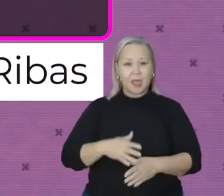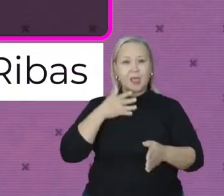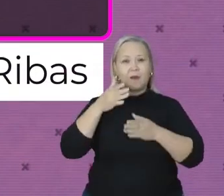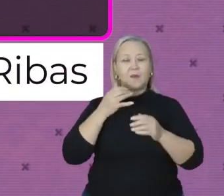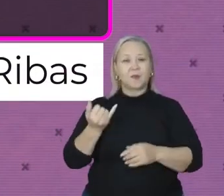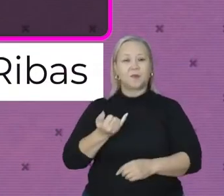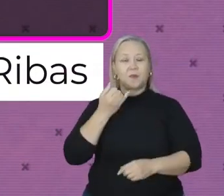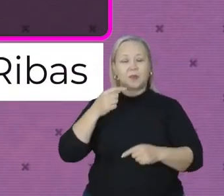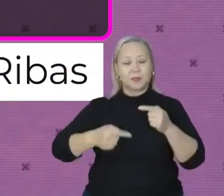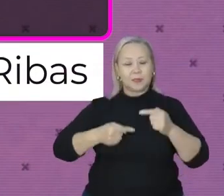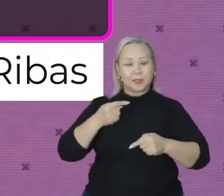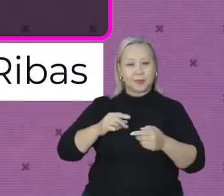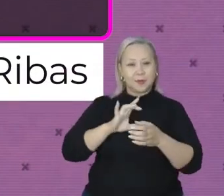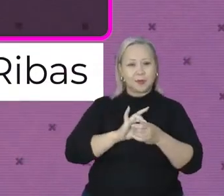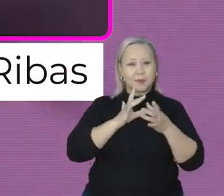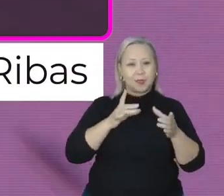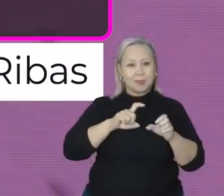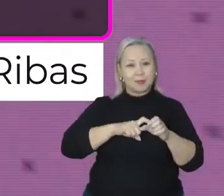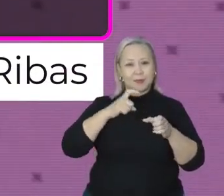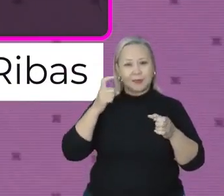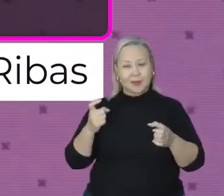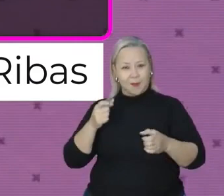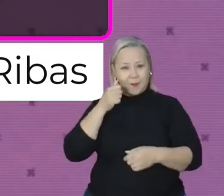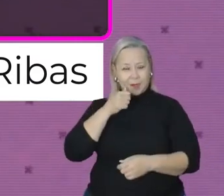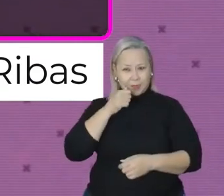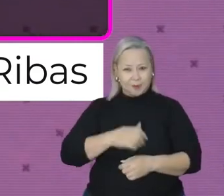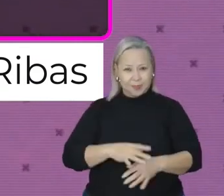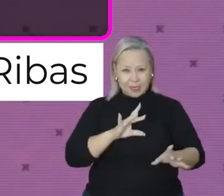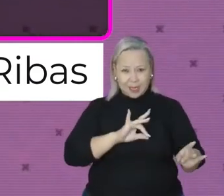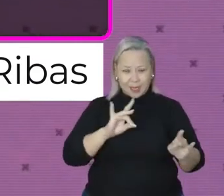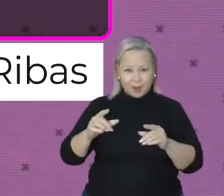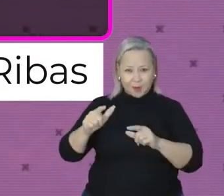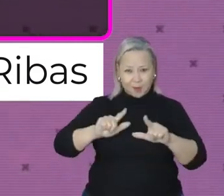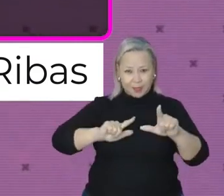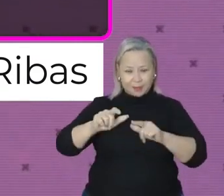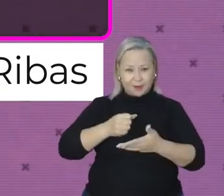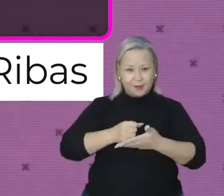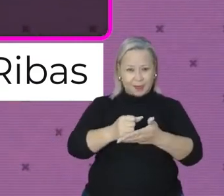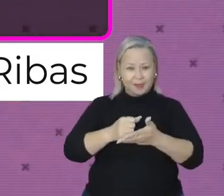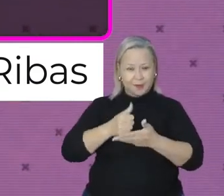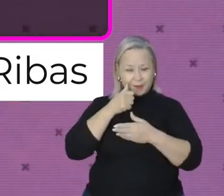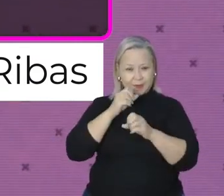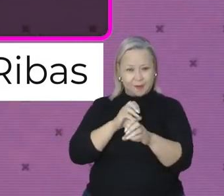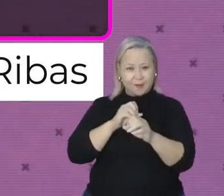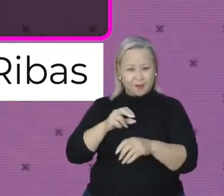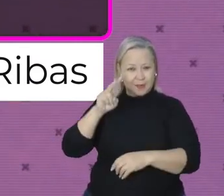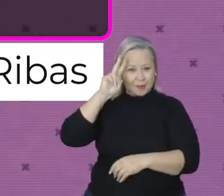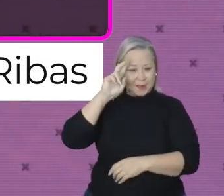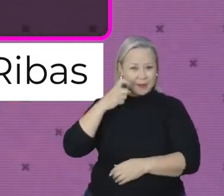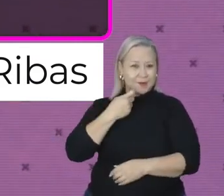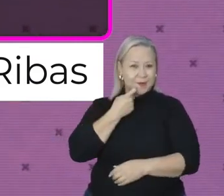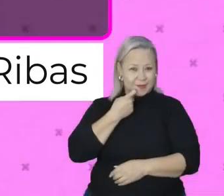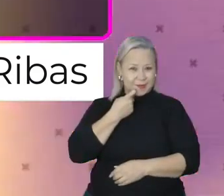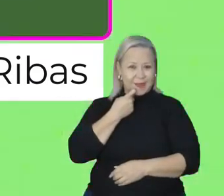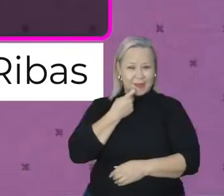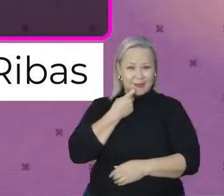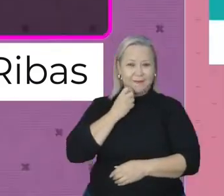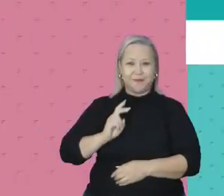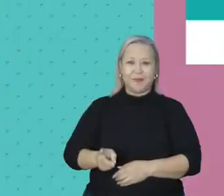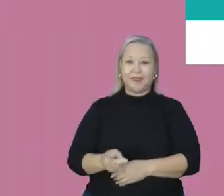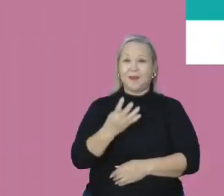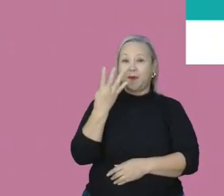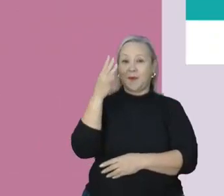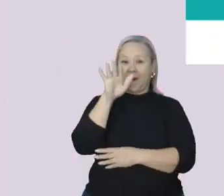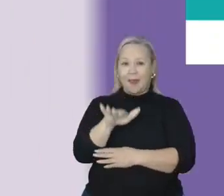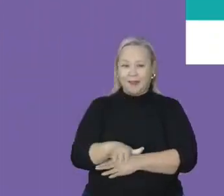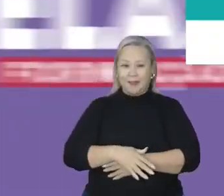das políticas emancipatórias para as mulheres. Acompanhe o TV Elas por Elas Formação de segunda a sexta-feira, sempre às 4h